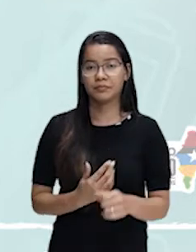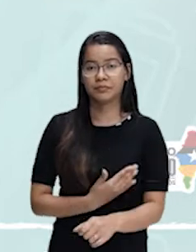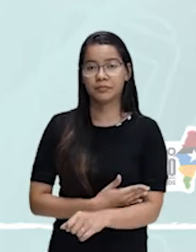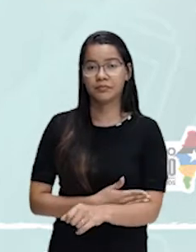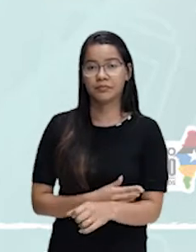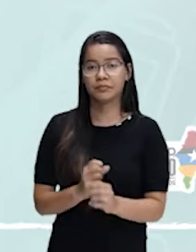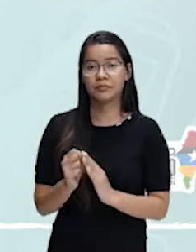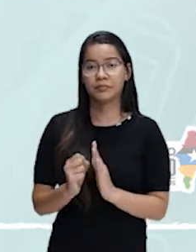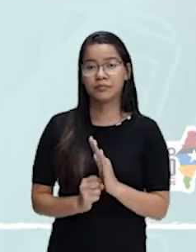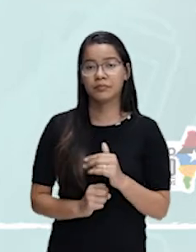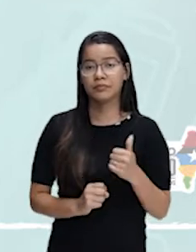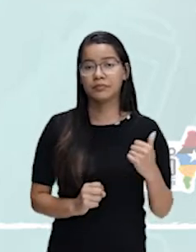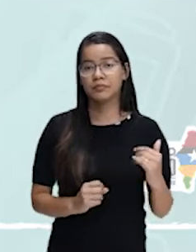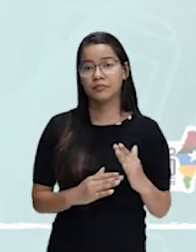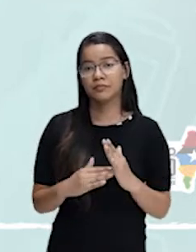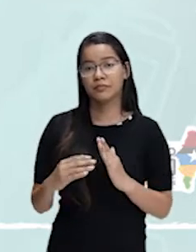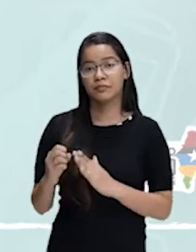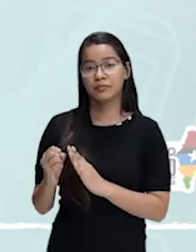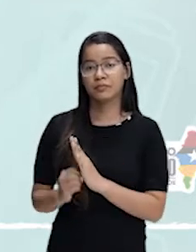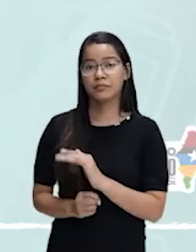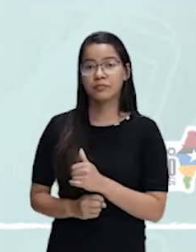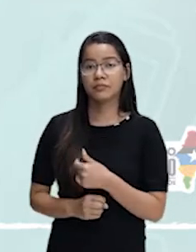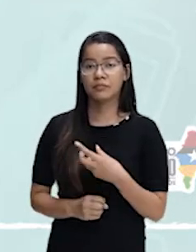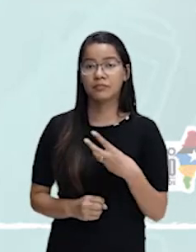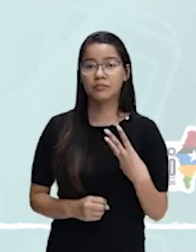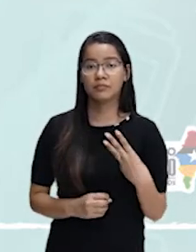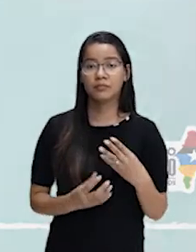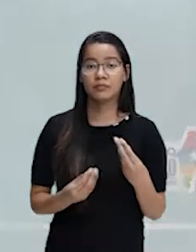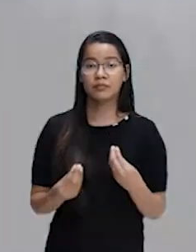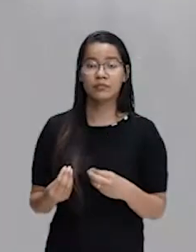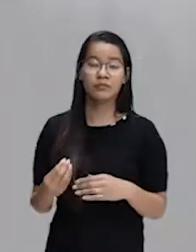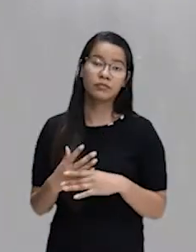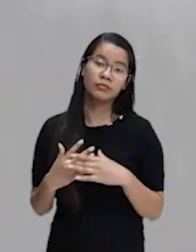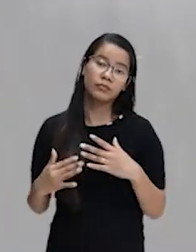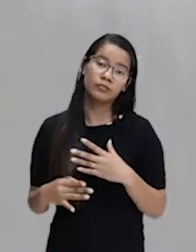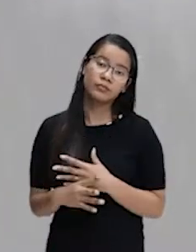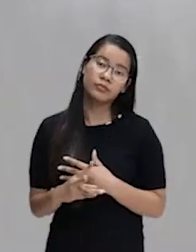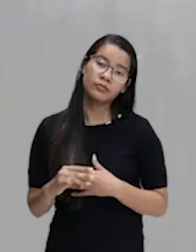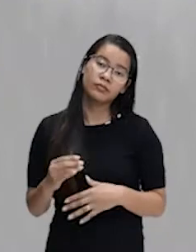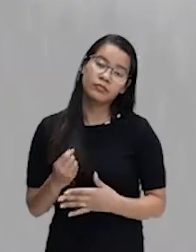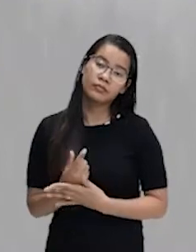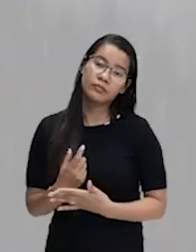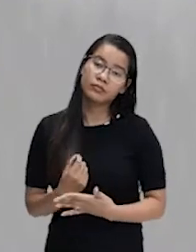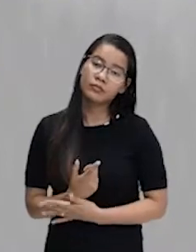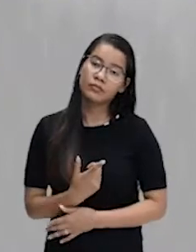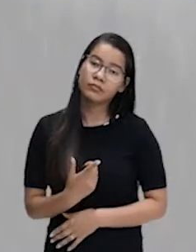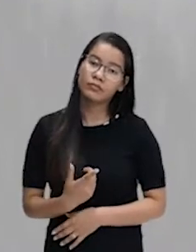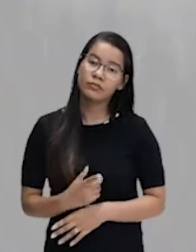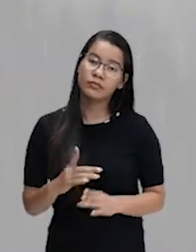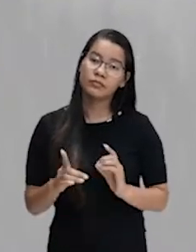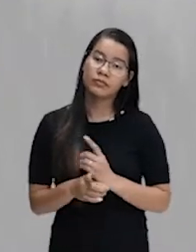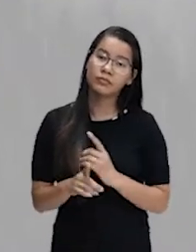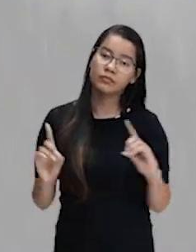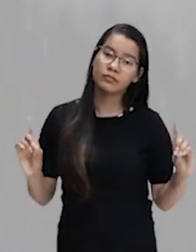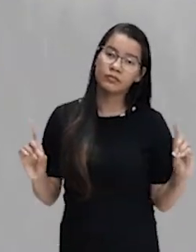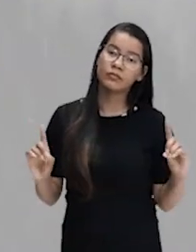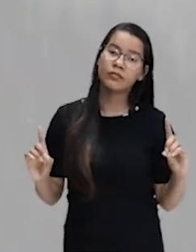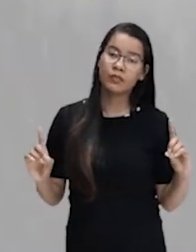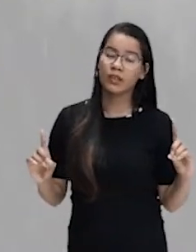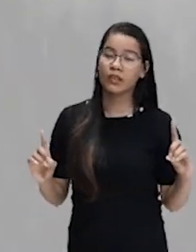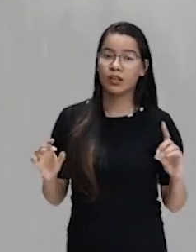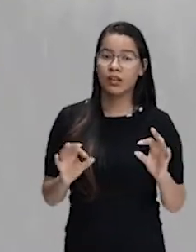século XI ao século XIII, muitas dessas cidades vão comprar a sua autonomia administrativa.